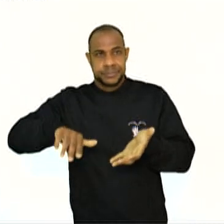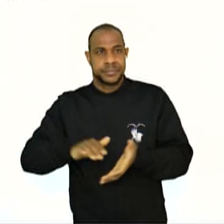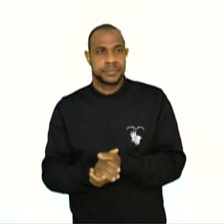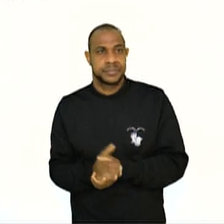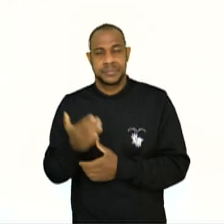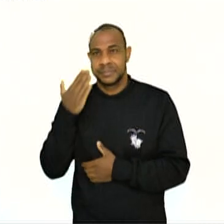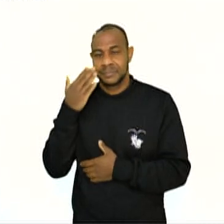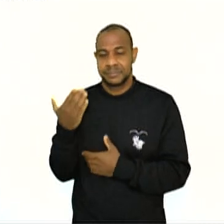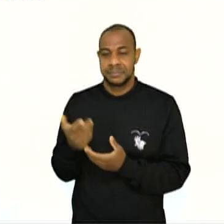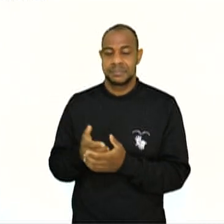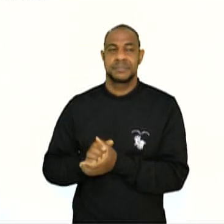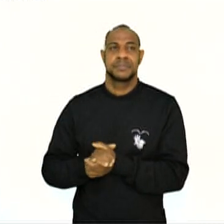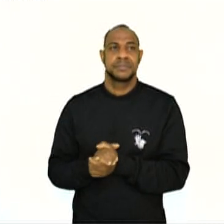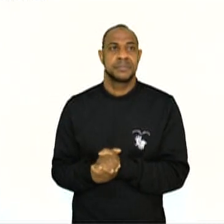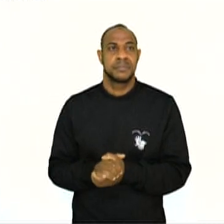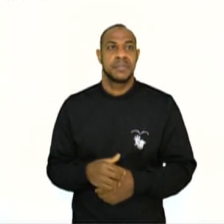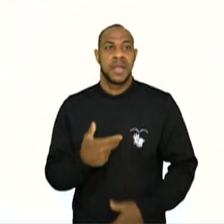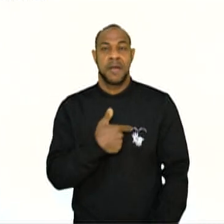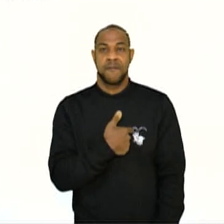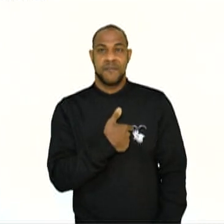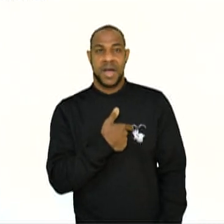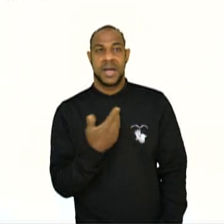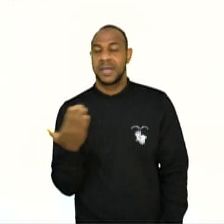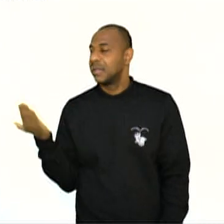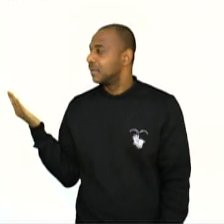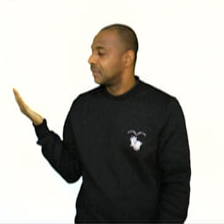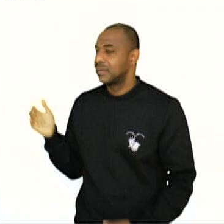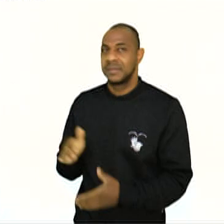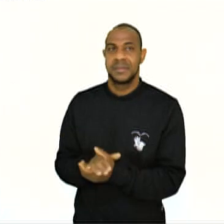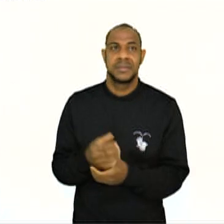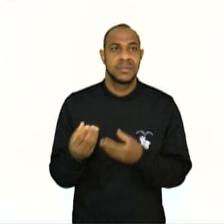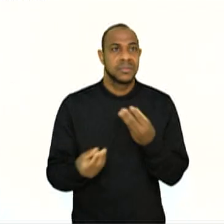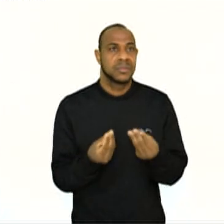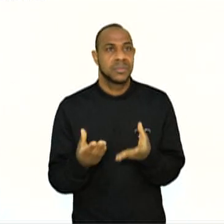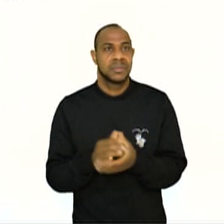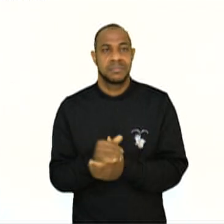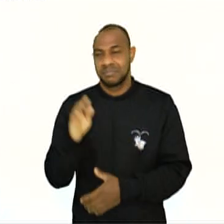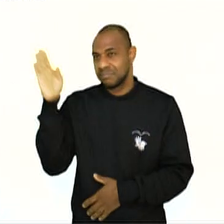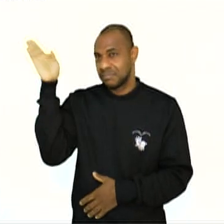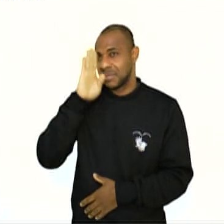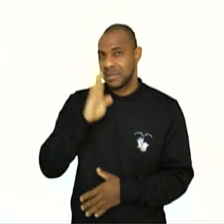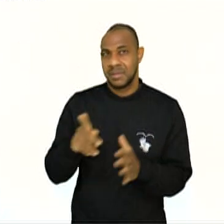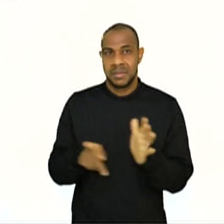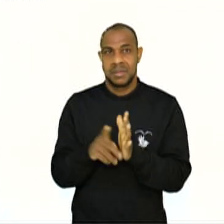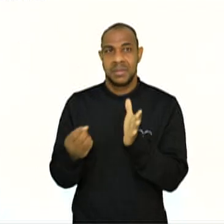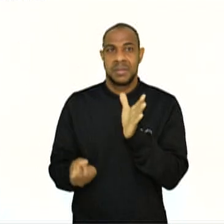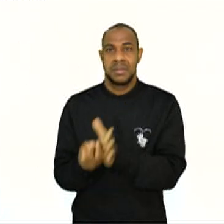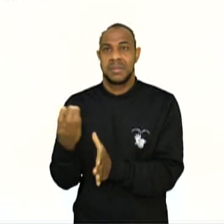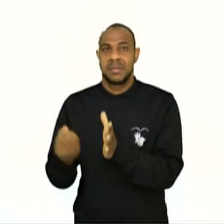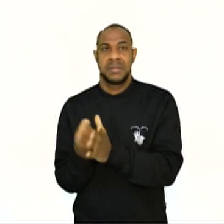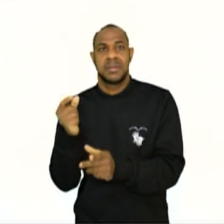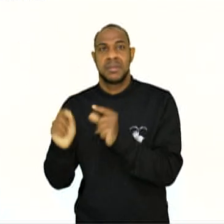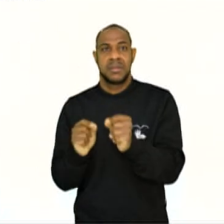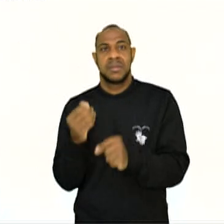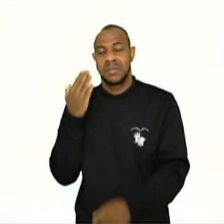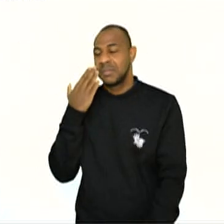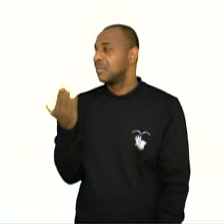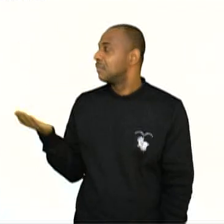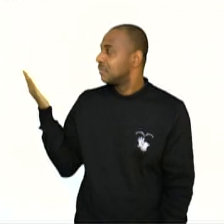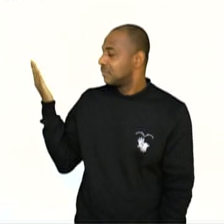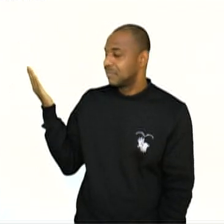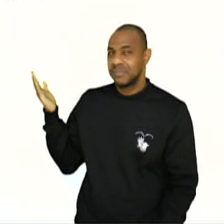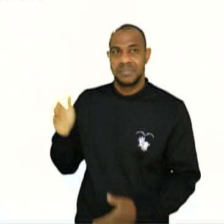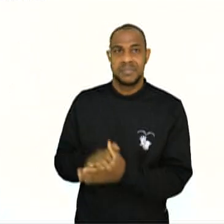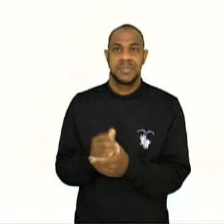nossa economia. Do Vargas, um intervencionismo nacionalista, com a criação de muitas estatais, lembramos